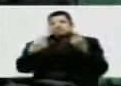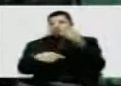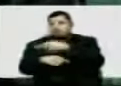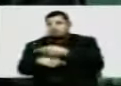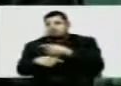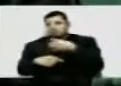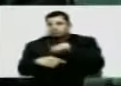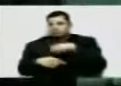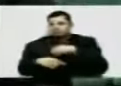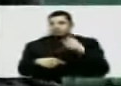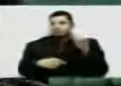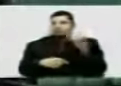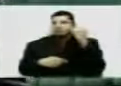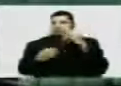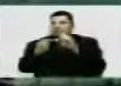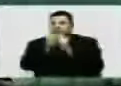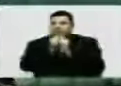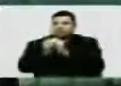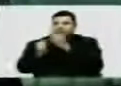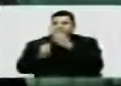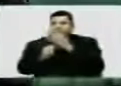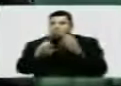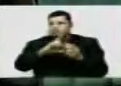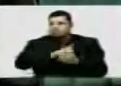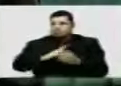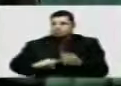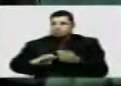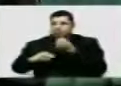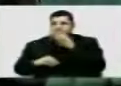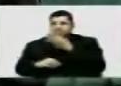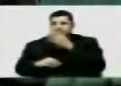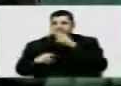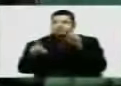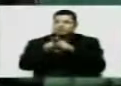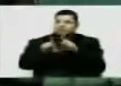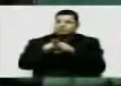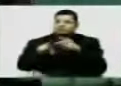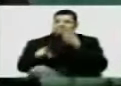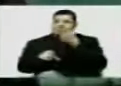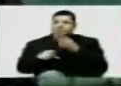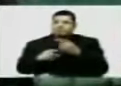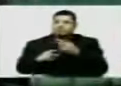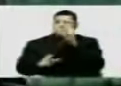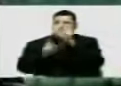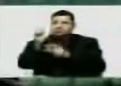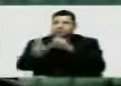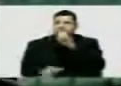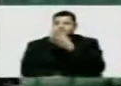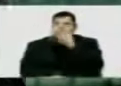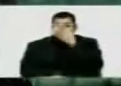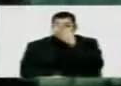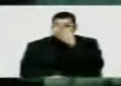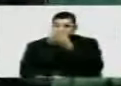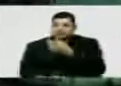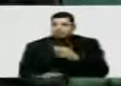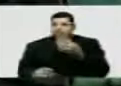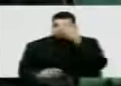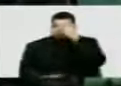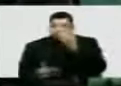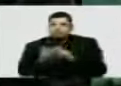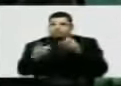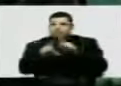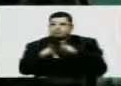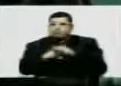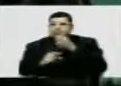é esse momento é o momento da união. O deputado Chico Preto também defendeu essa mesma tese, acredito que o deputado